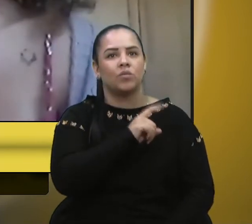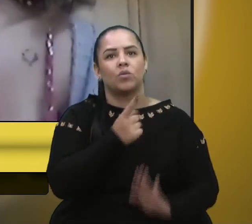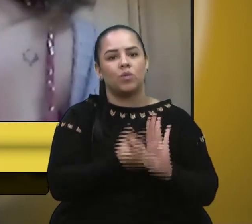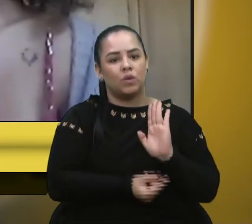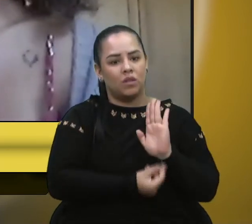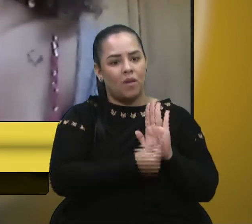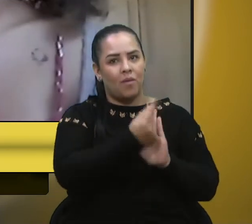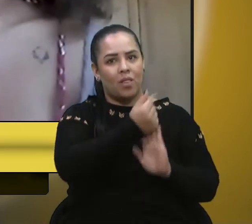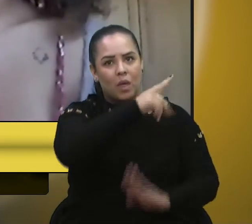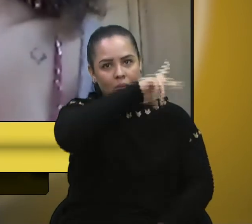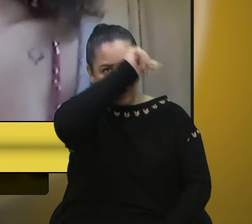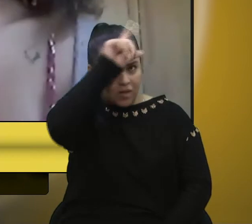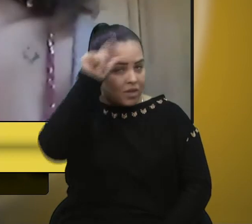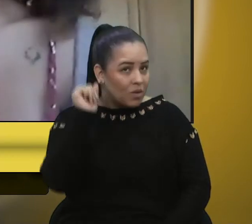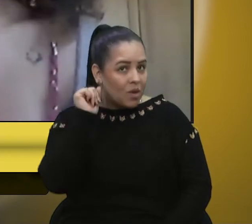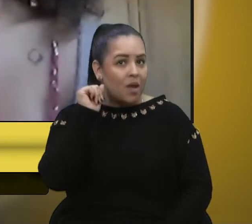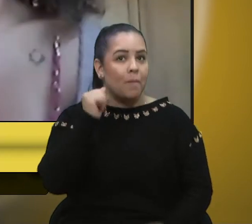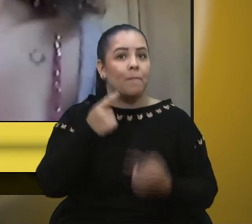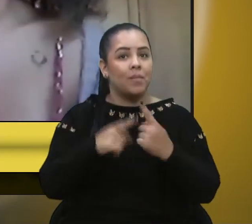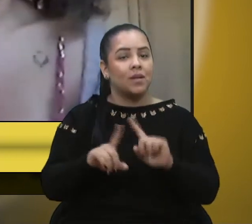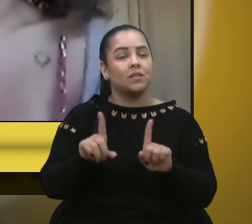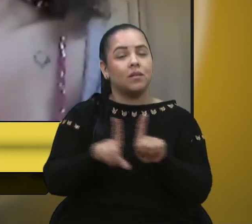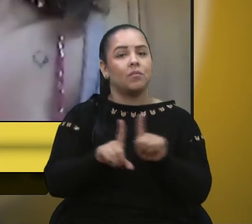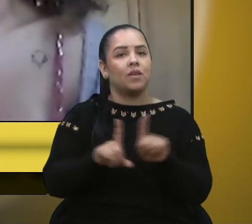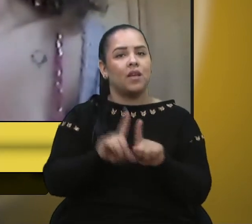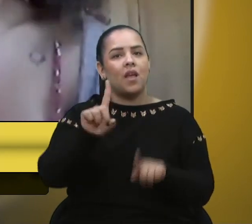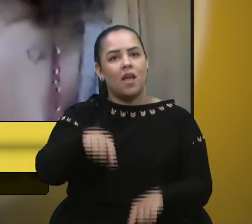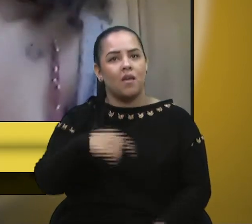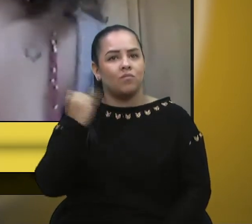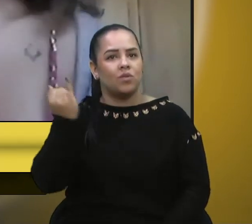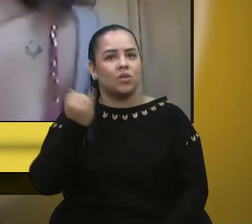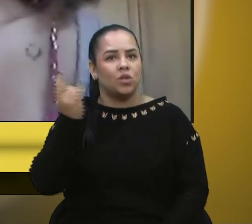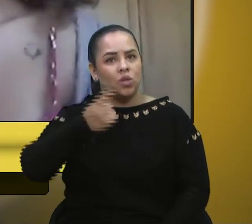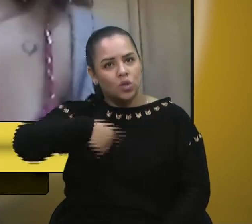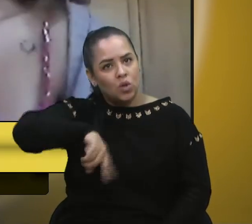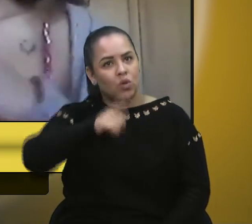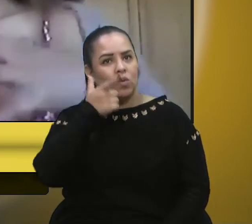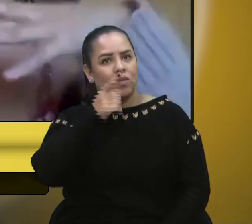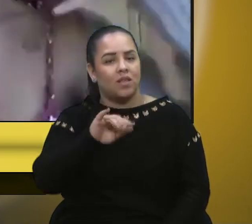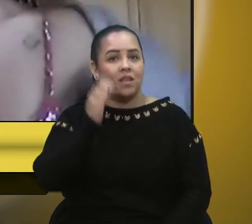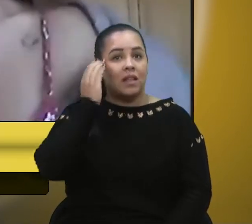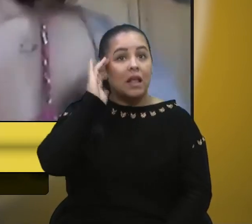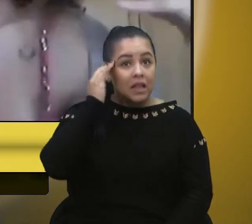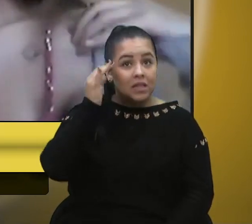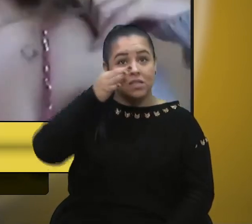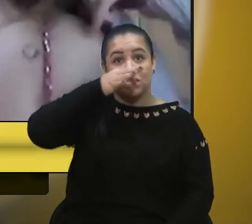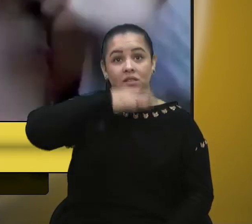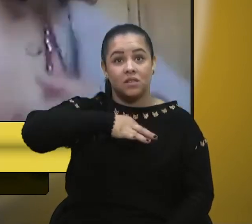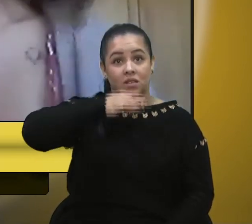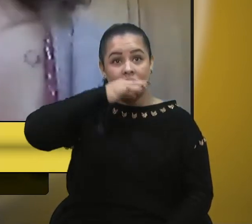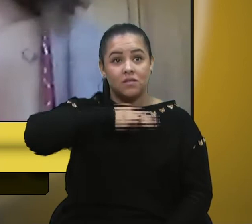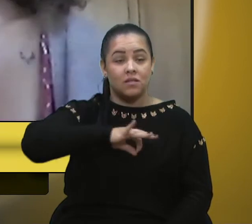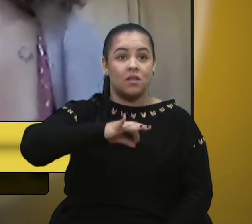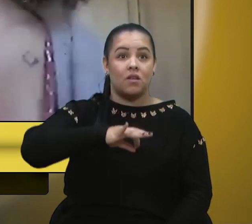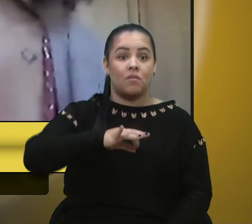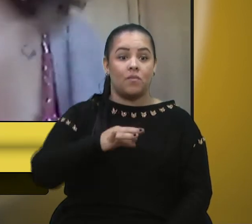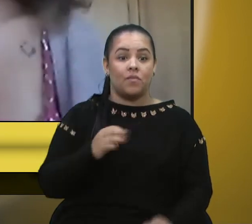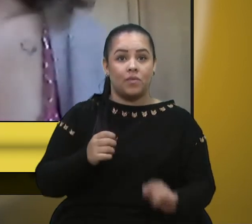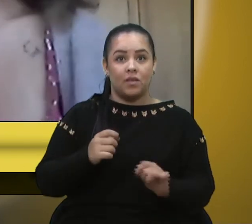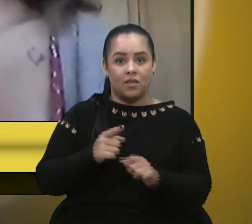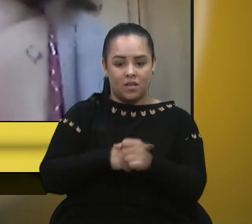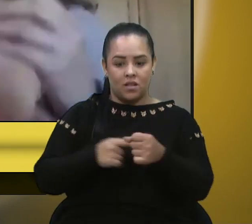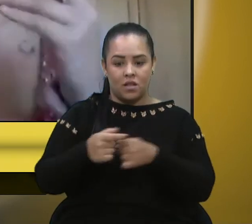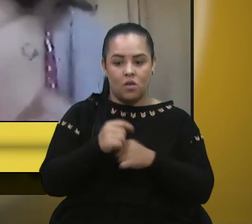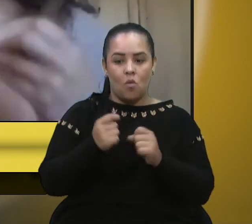da prefeitura, mas também é importante nós entendermos que Caxias do Sul é uma das maiores cidades do estado